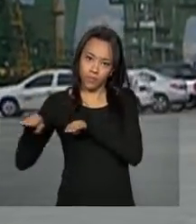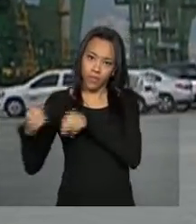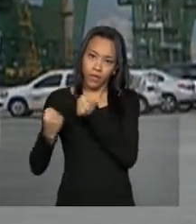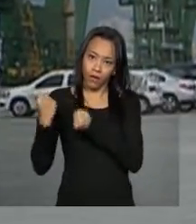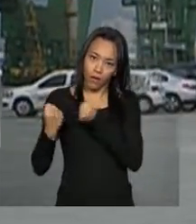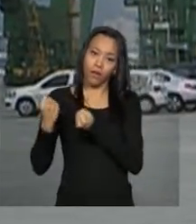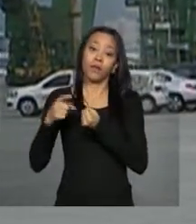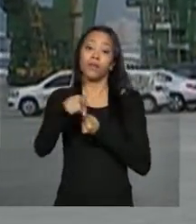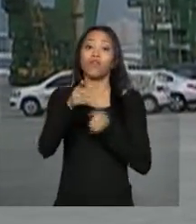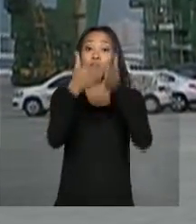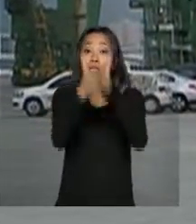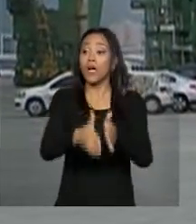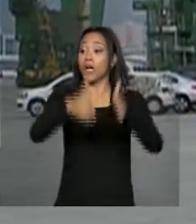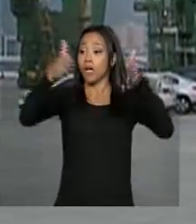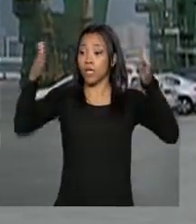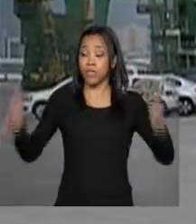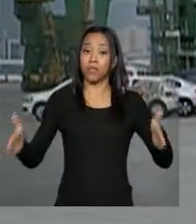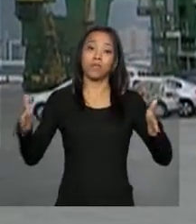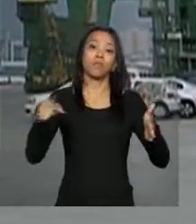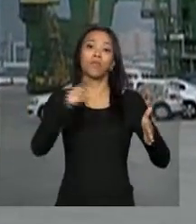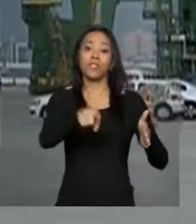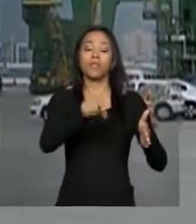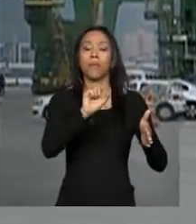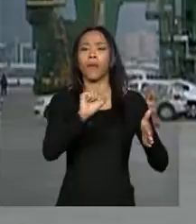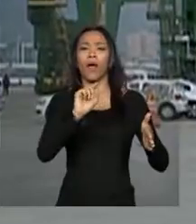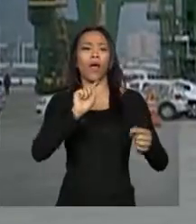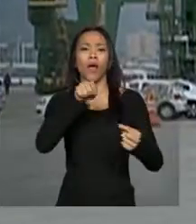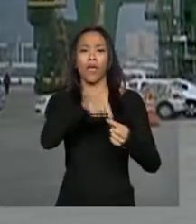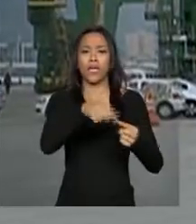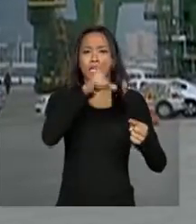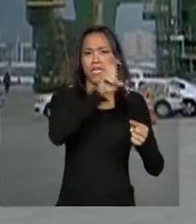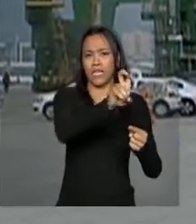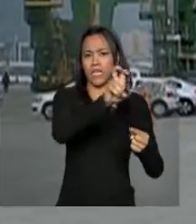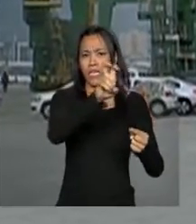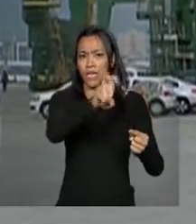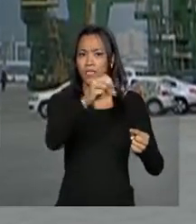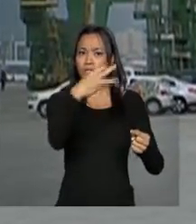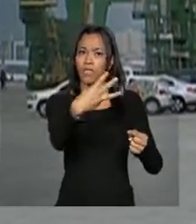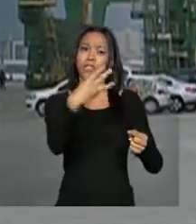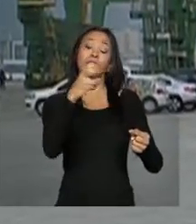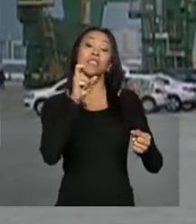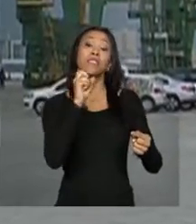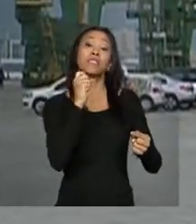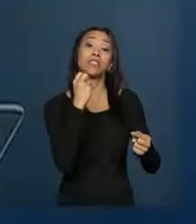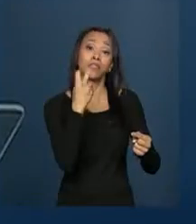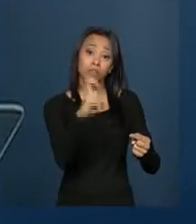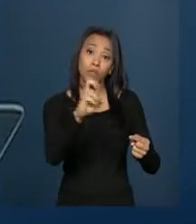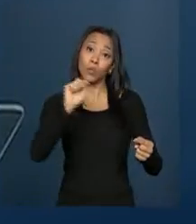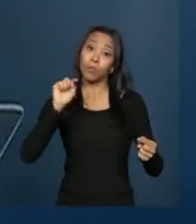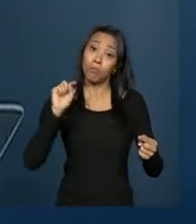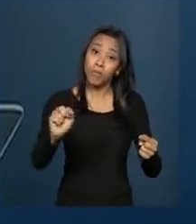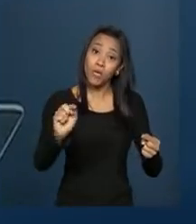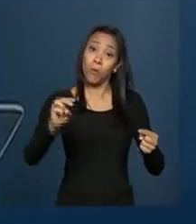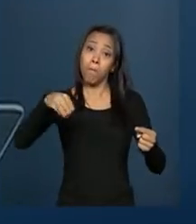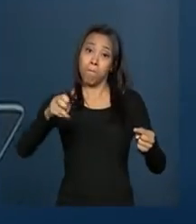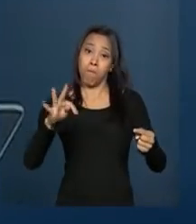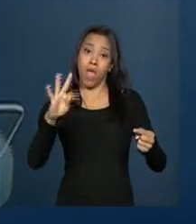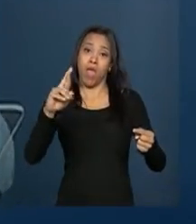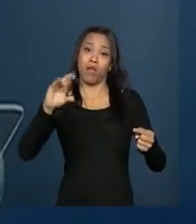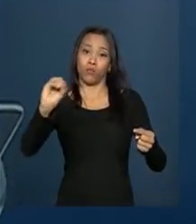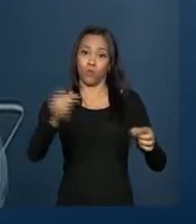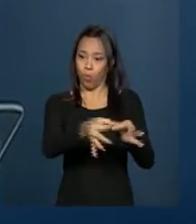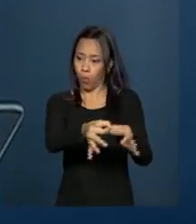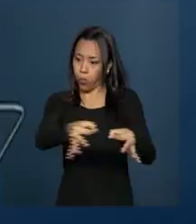expandida de 448 mil metros quadrados para 535 mil metros quadrados. Essa parceria,